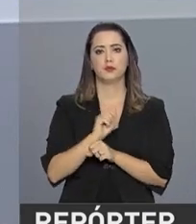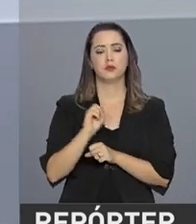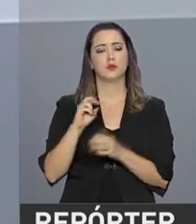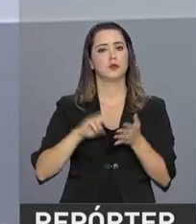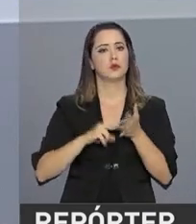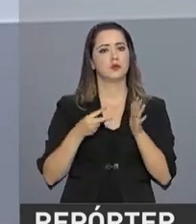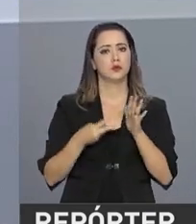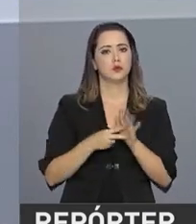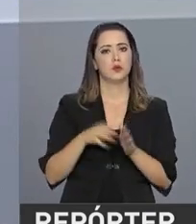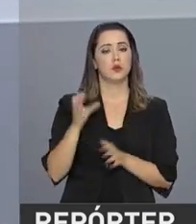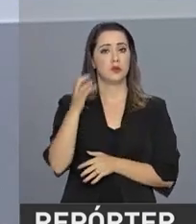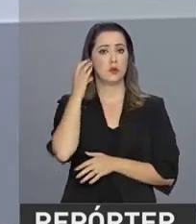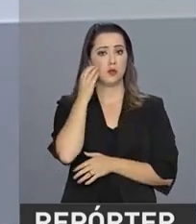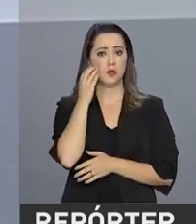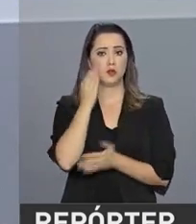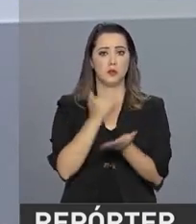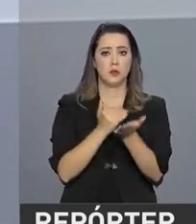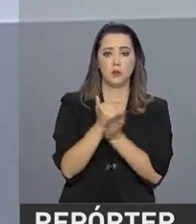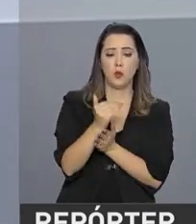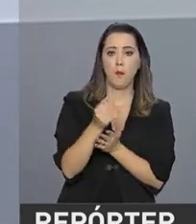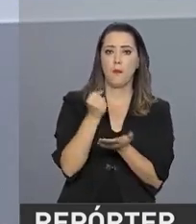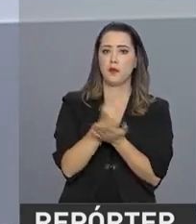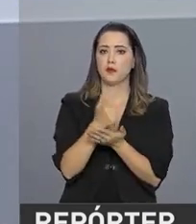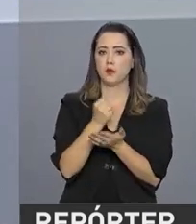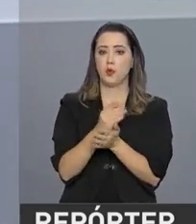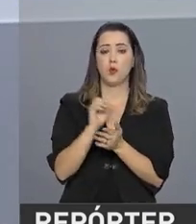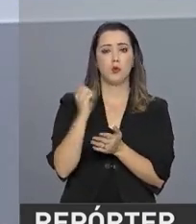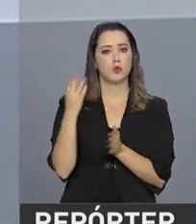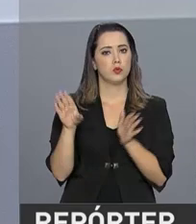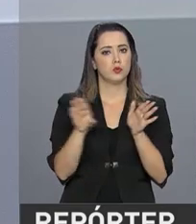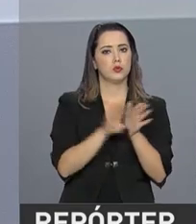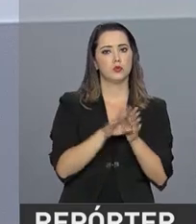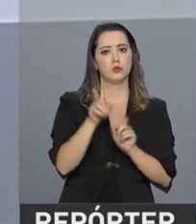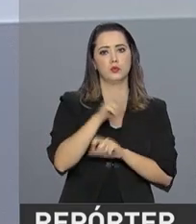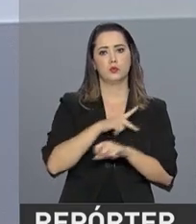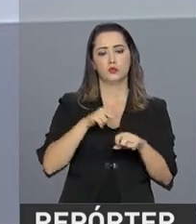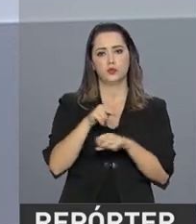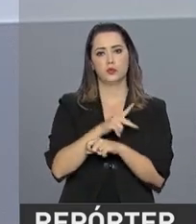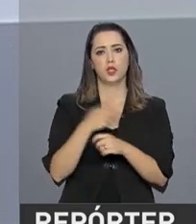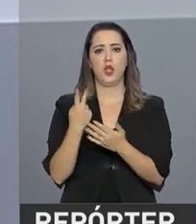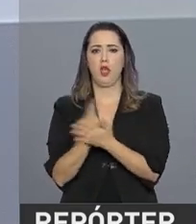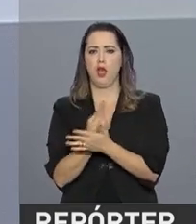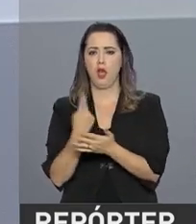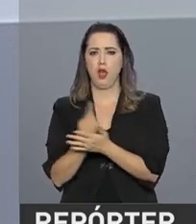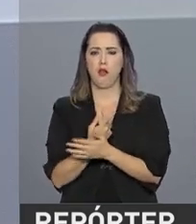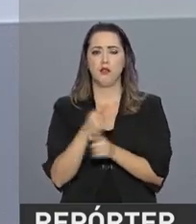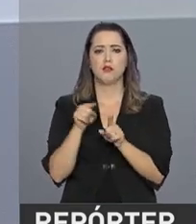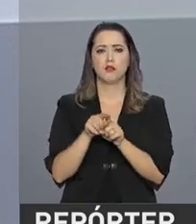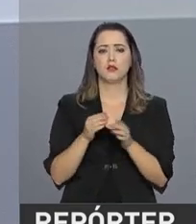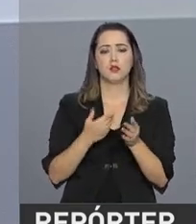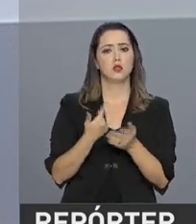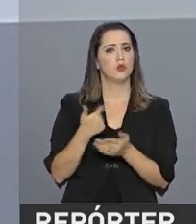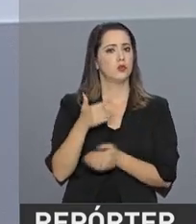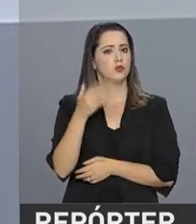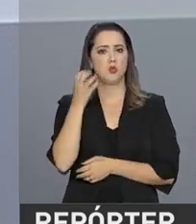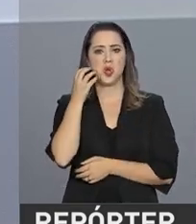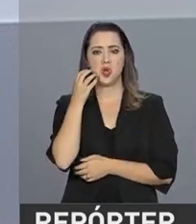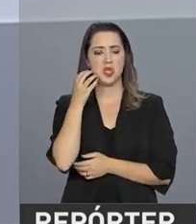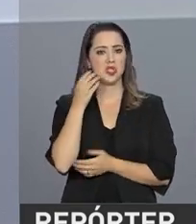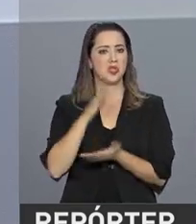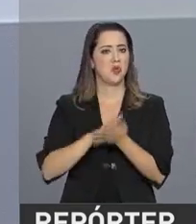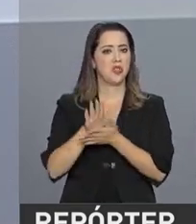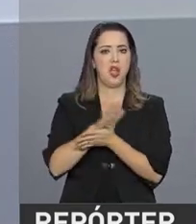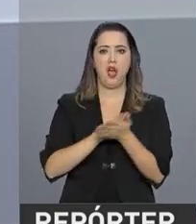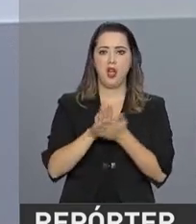ano ou seja os celulares que foram comprados ou chegarão ao país de maneira irregular não vamos mais realizar ligações